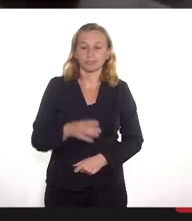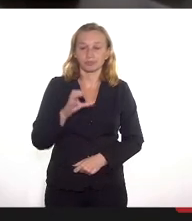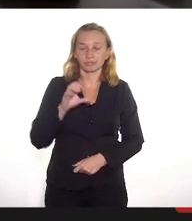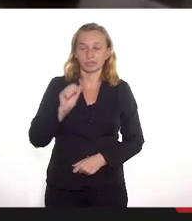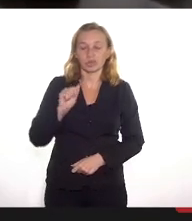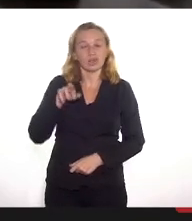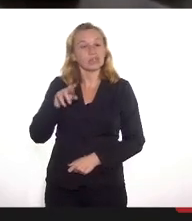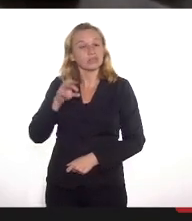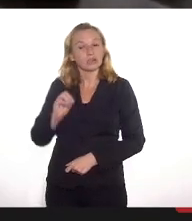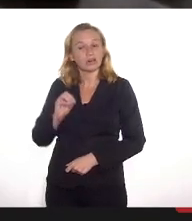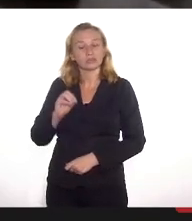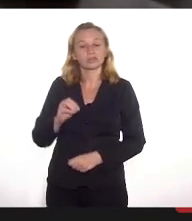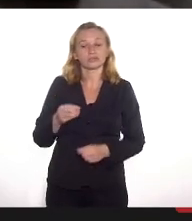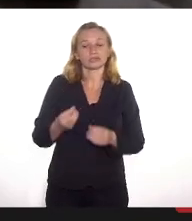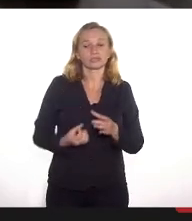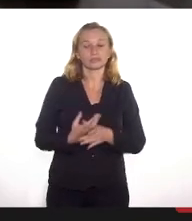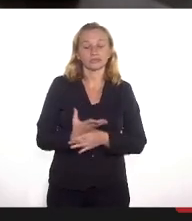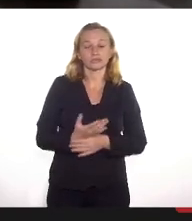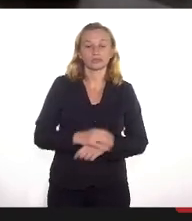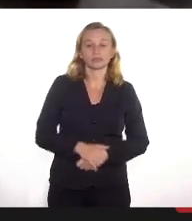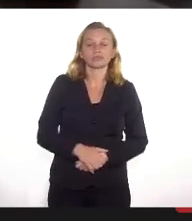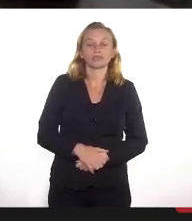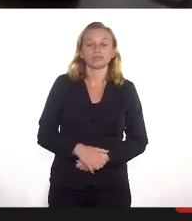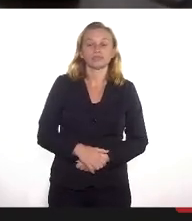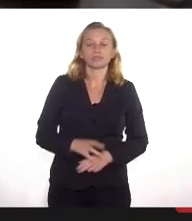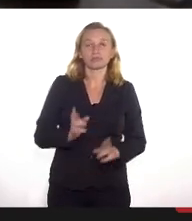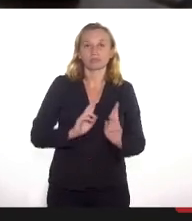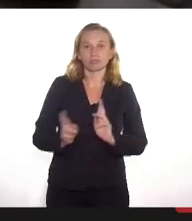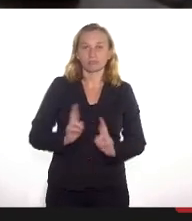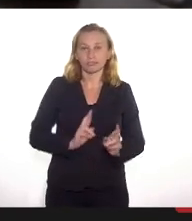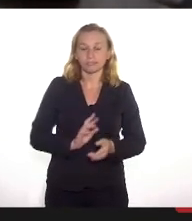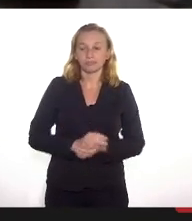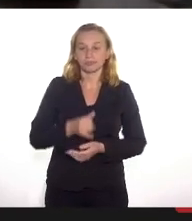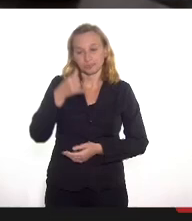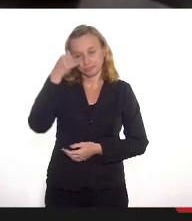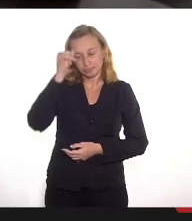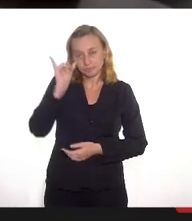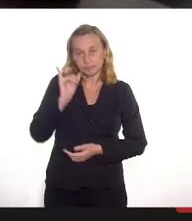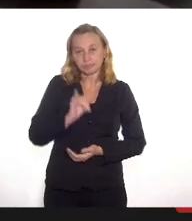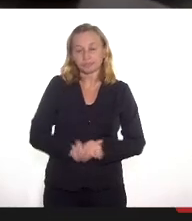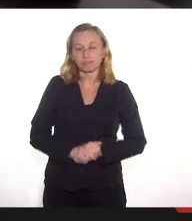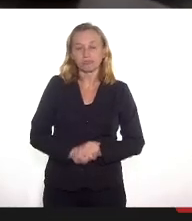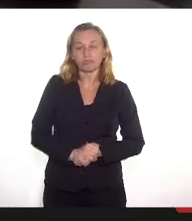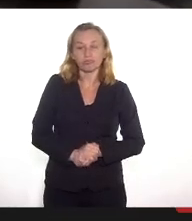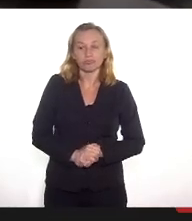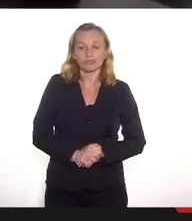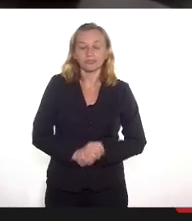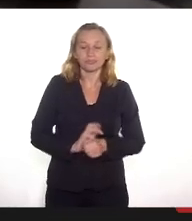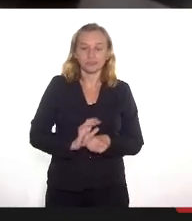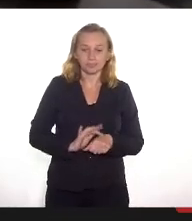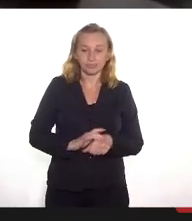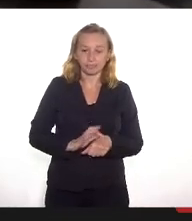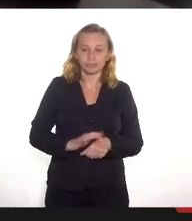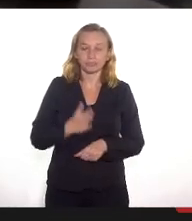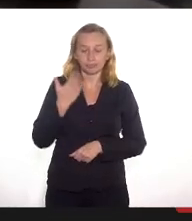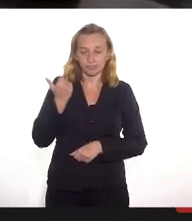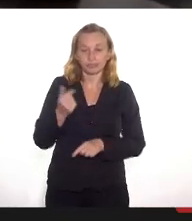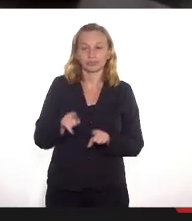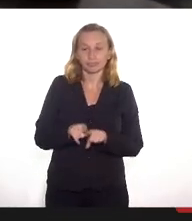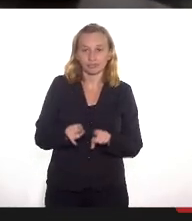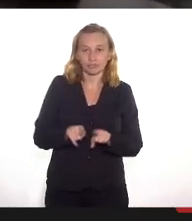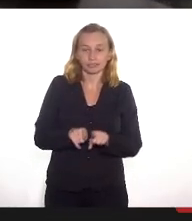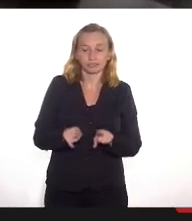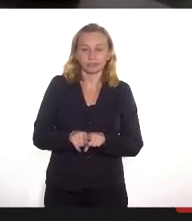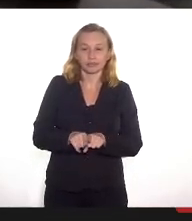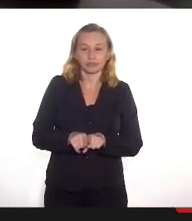calendário um e foi acordado com cozinha com relação a evitar né a doença a gente sabe que também